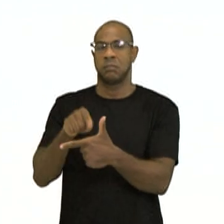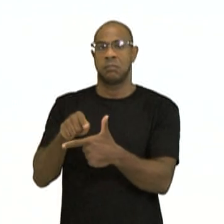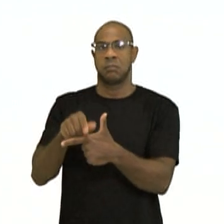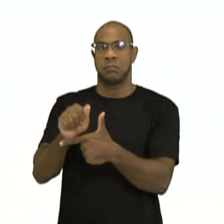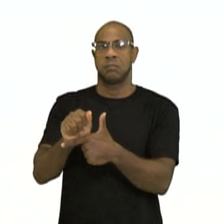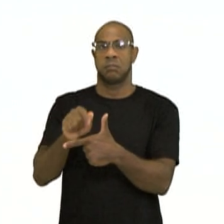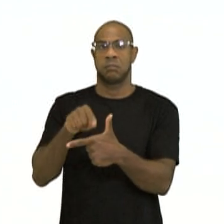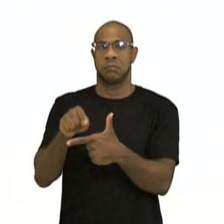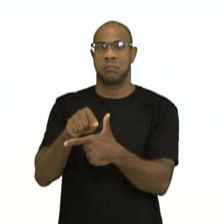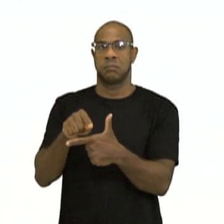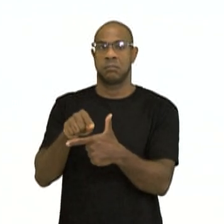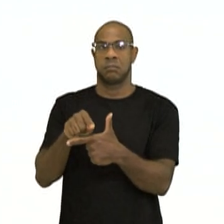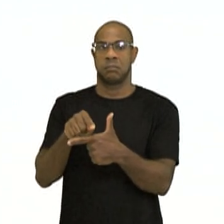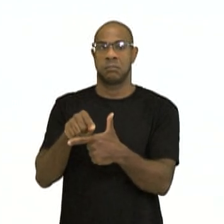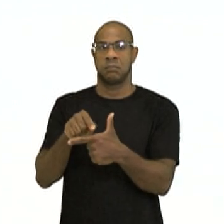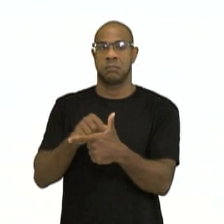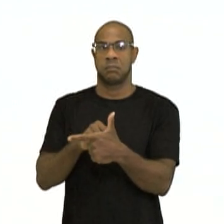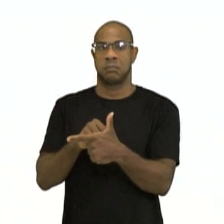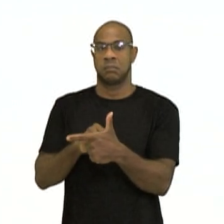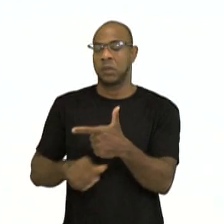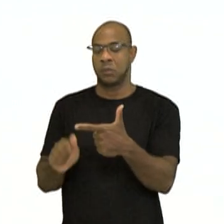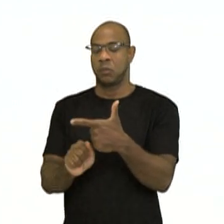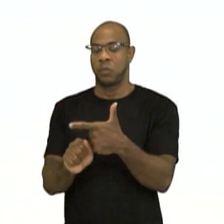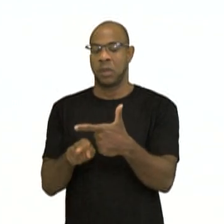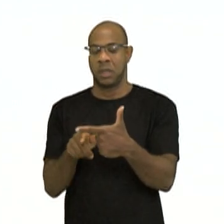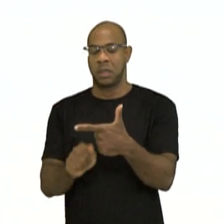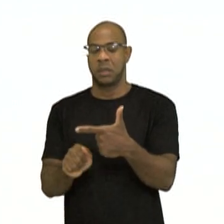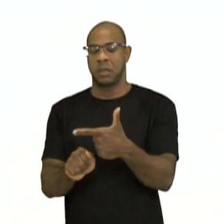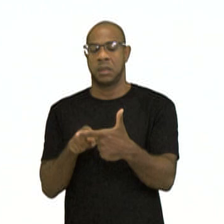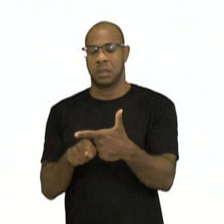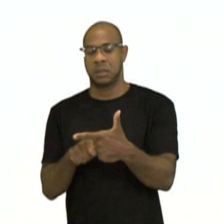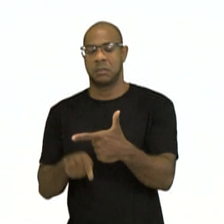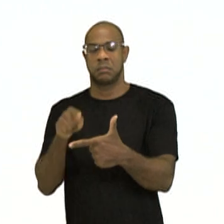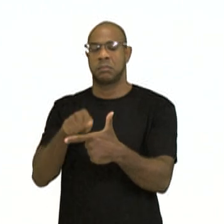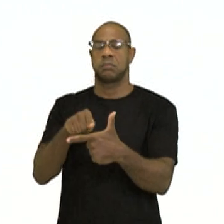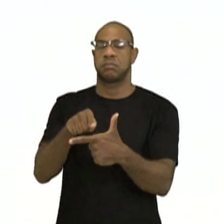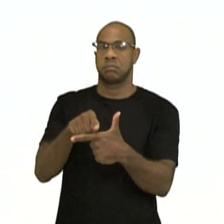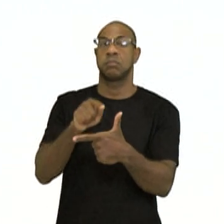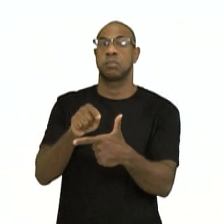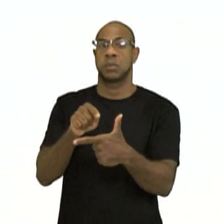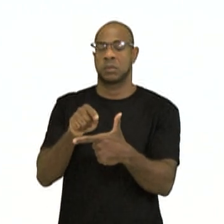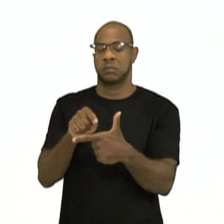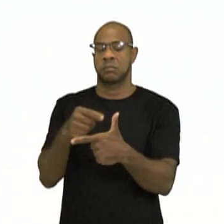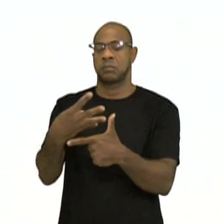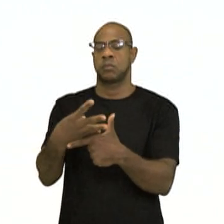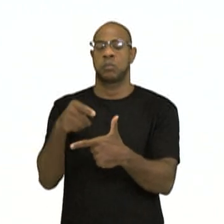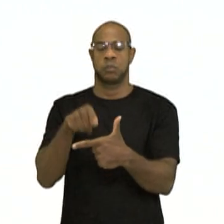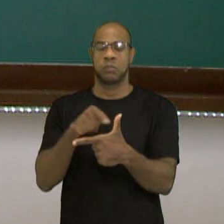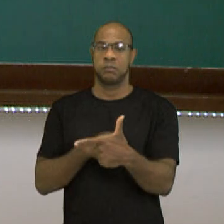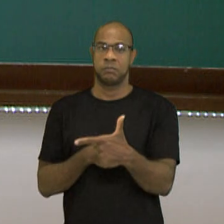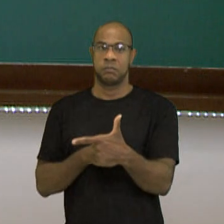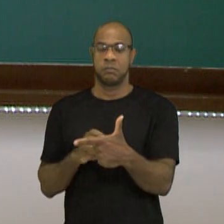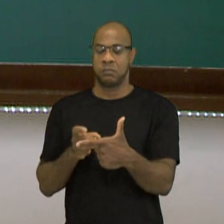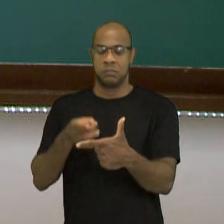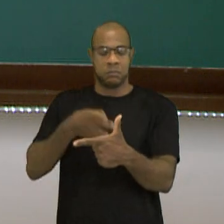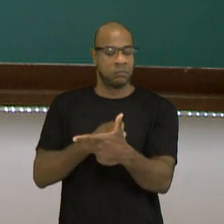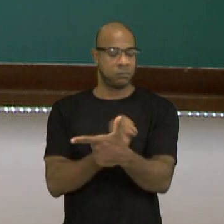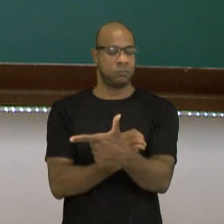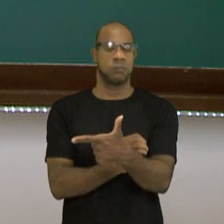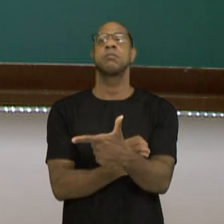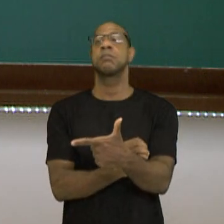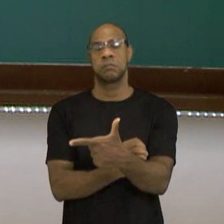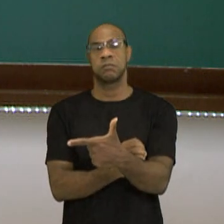quociente e que o 4 pode ser considerado o meu divisor. Isso se a gente pensar que a gente tem um resto 0 numa